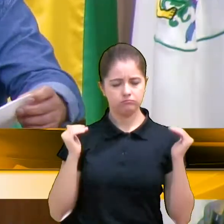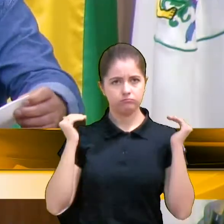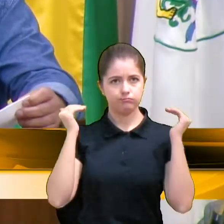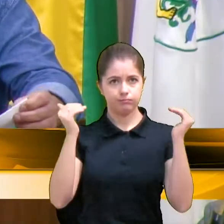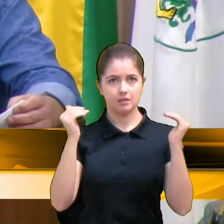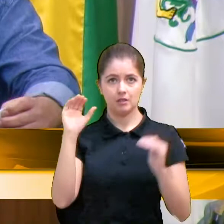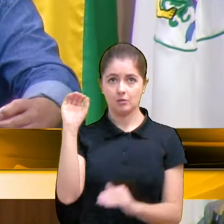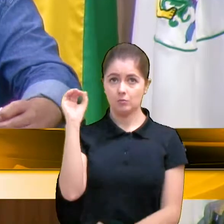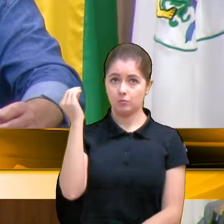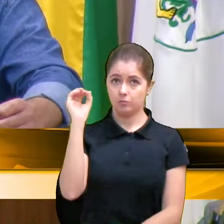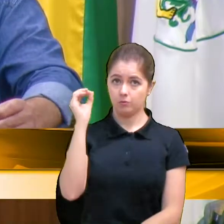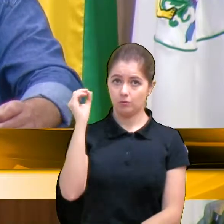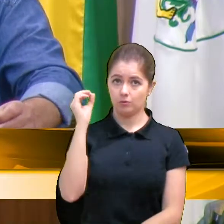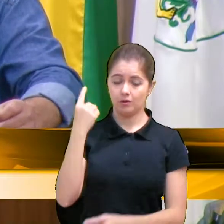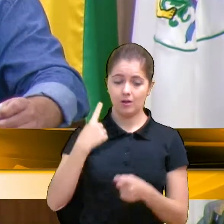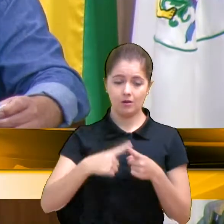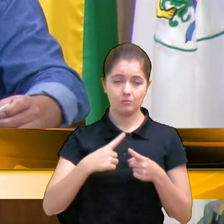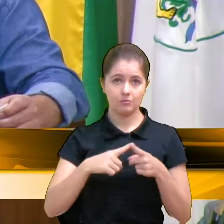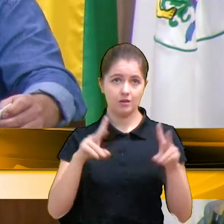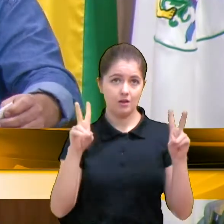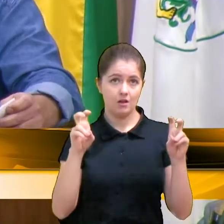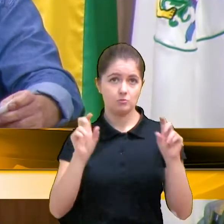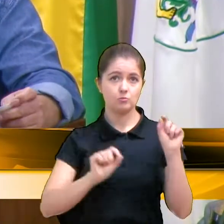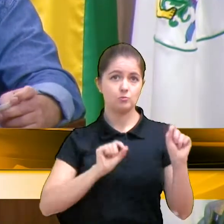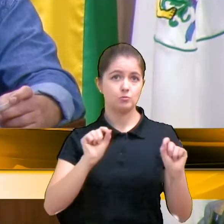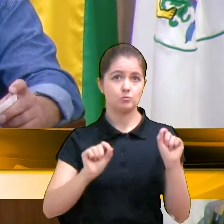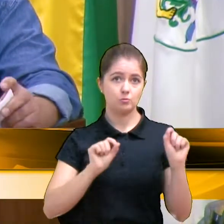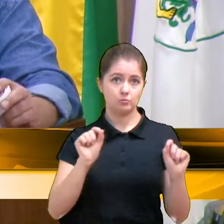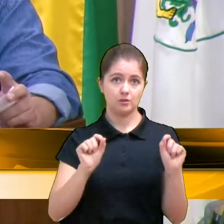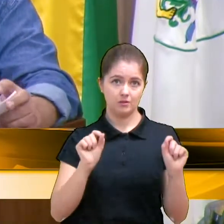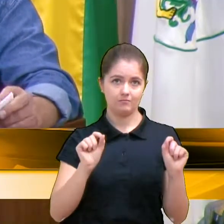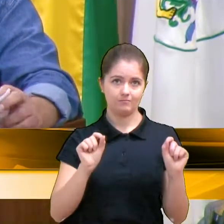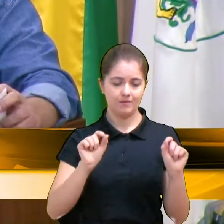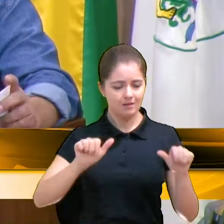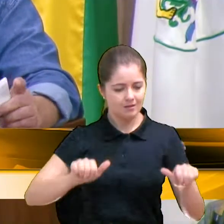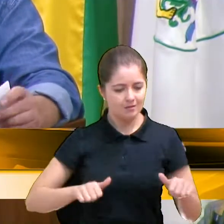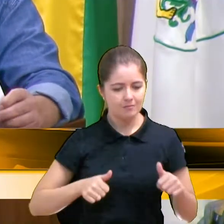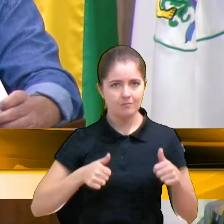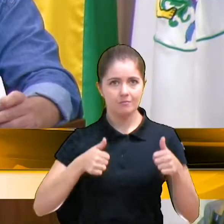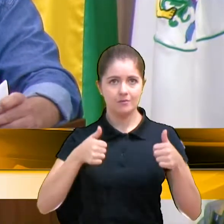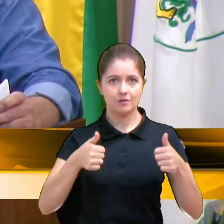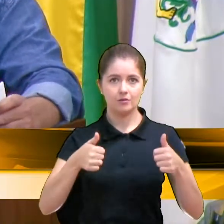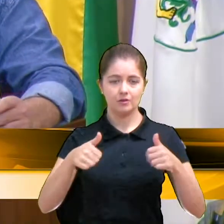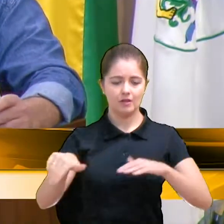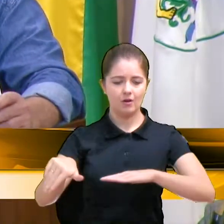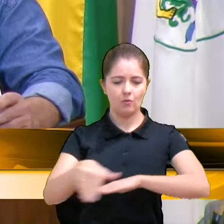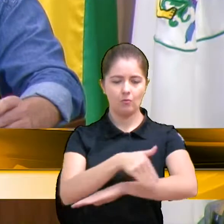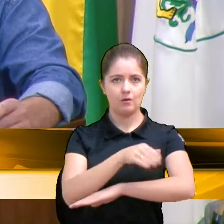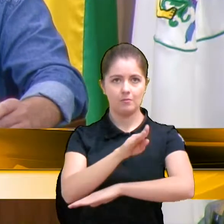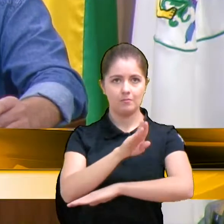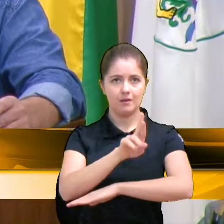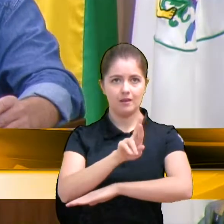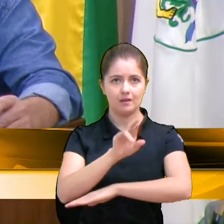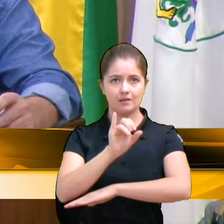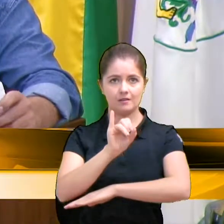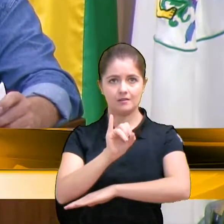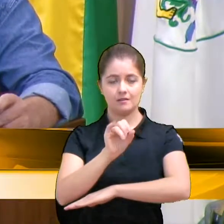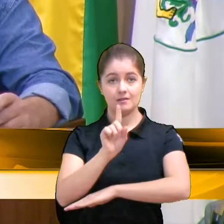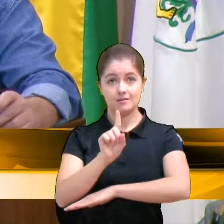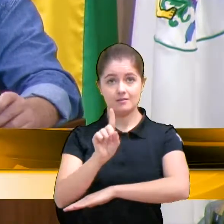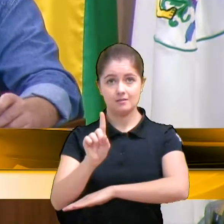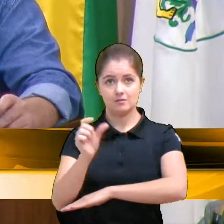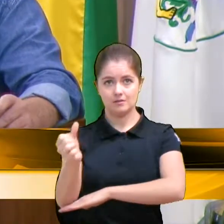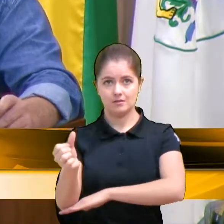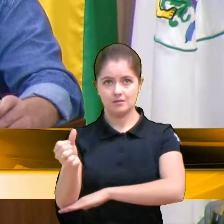Porto Alegre, né, que o nosso assunto com ele seria melhorias na BR-116. Um assunto que eu tenho falado aqui nessa